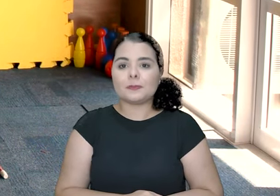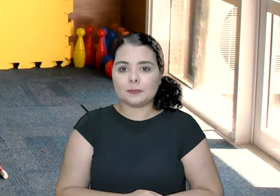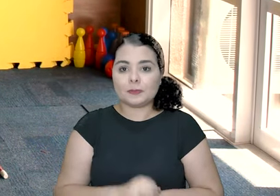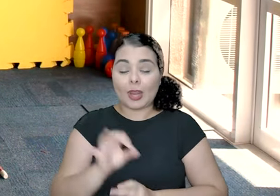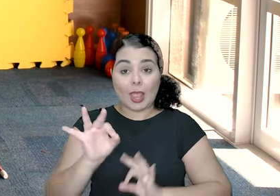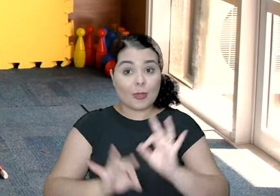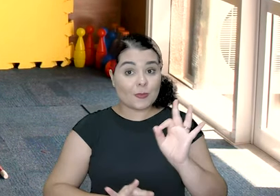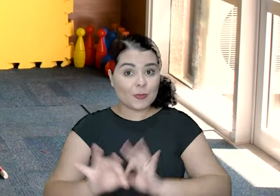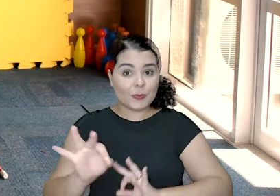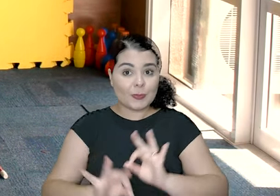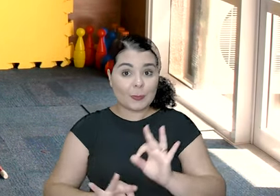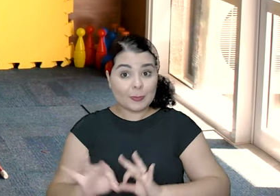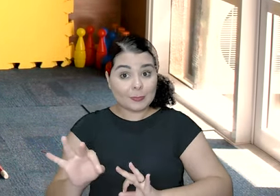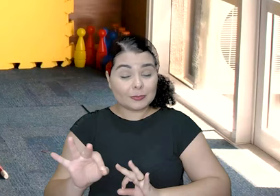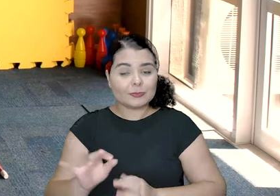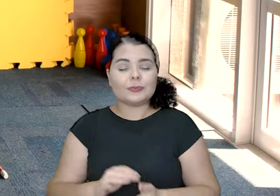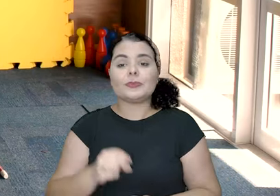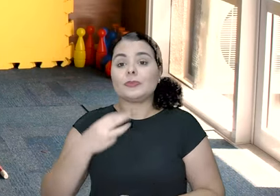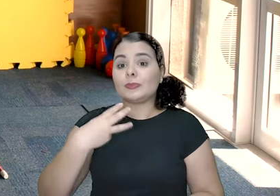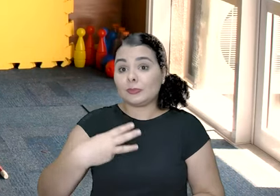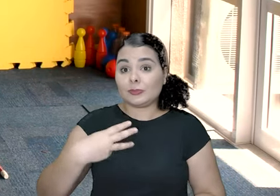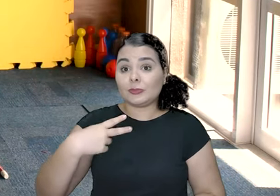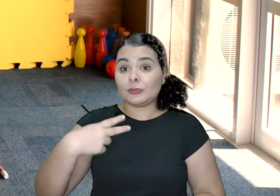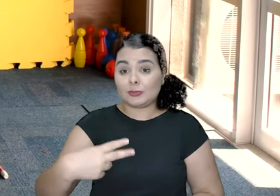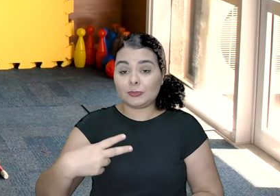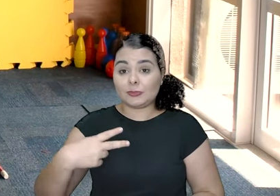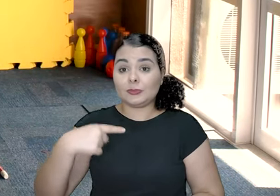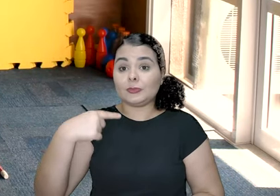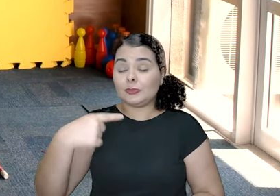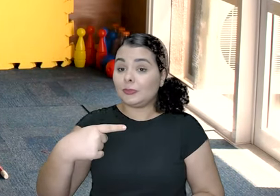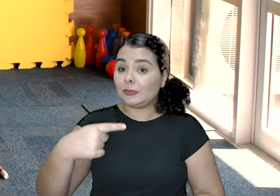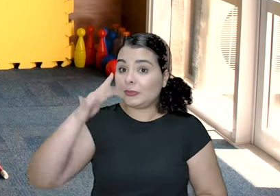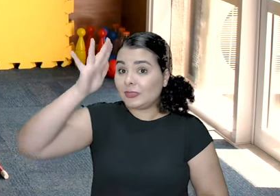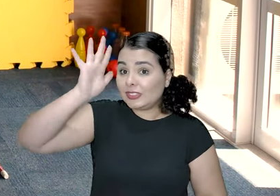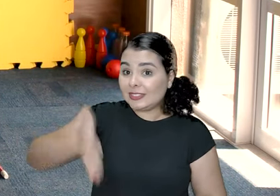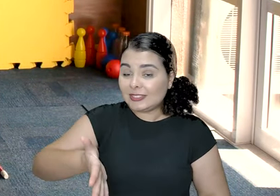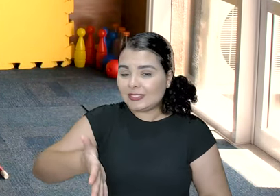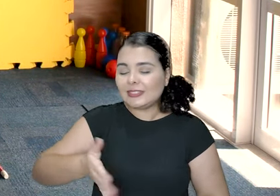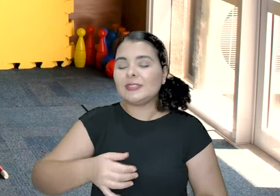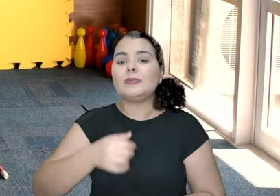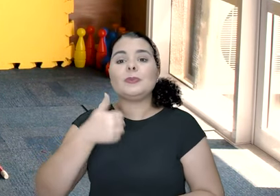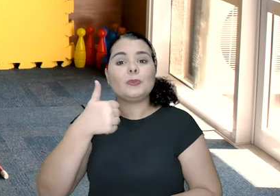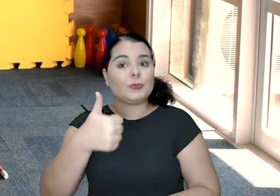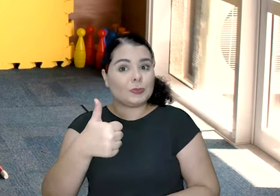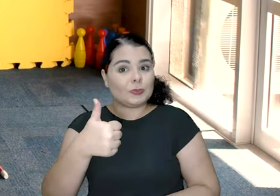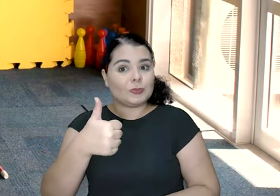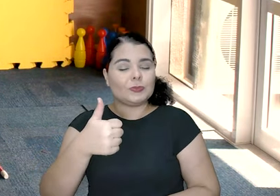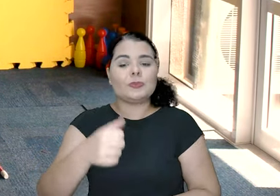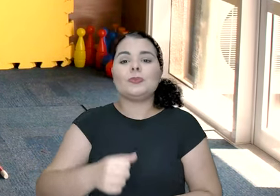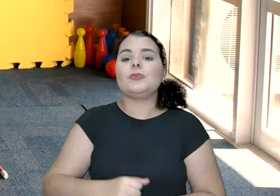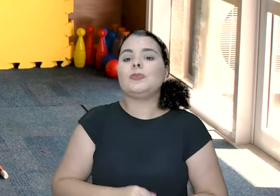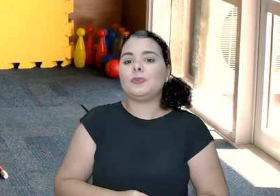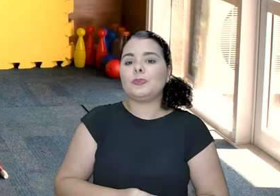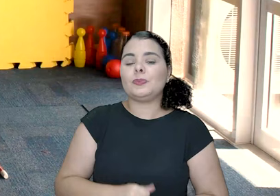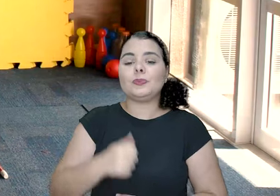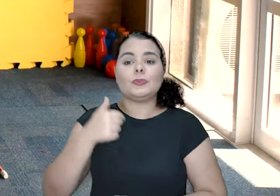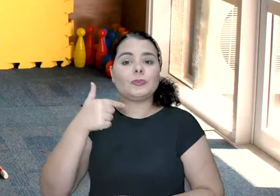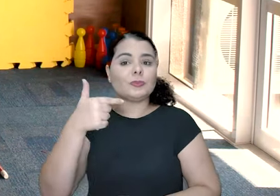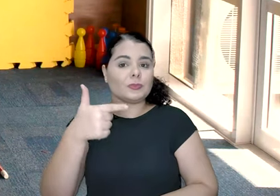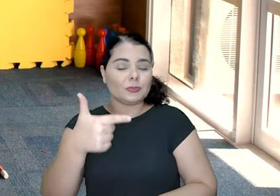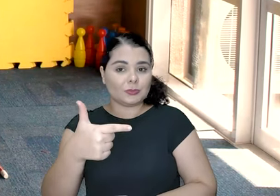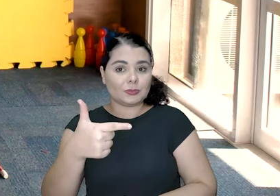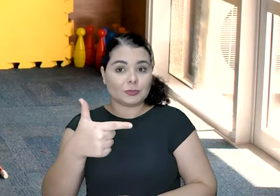Posição inicial. 3, 2, 1, bora! 1,